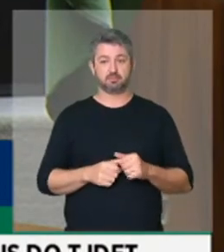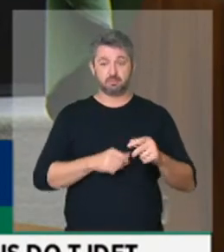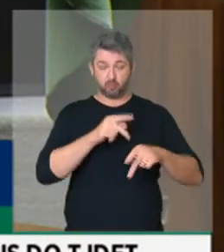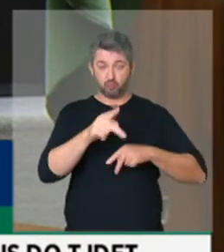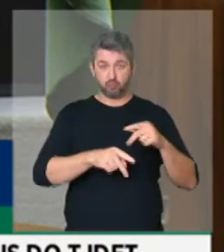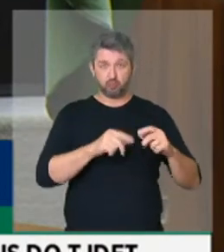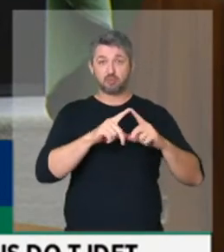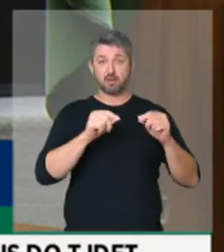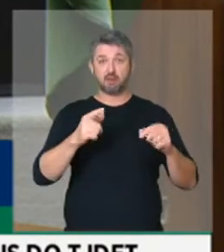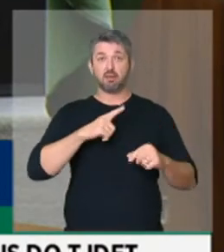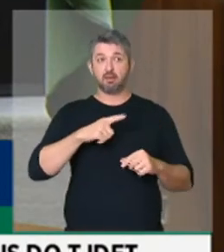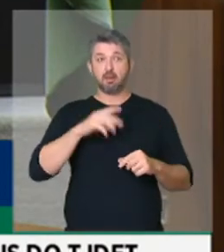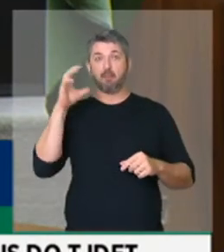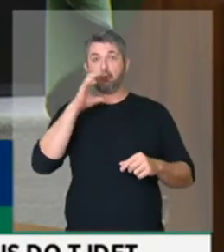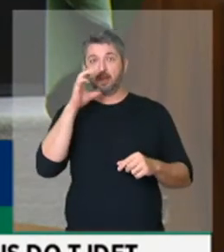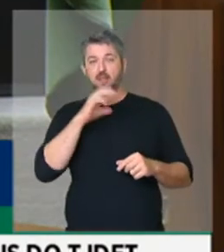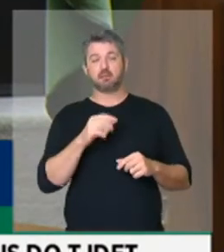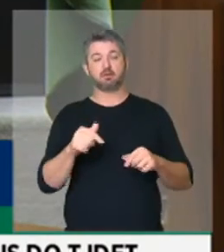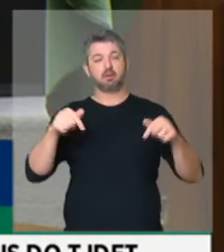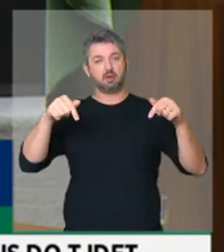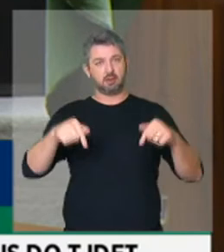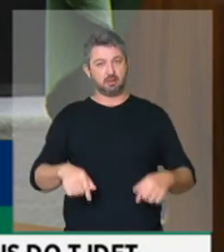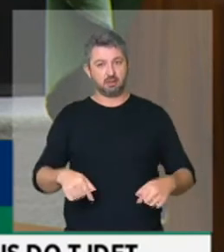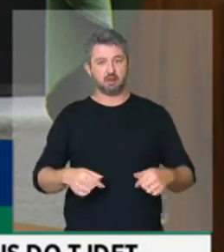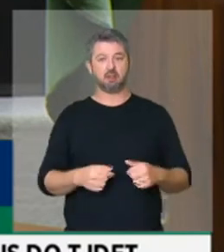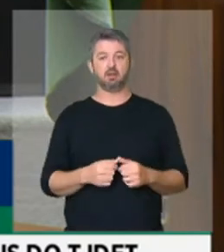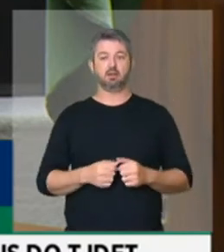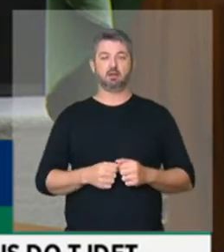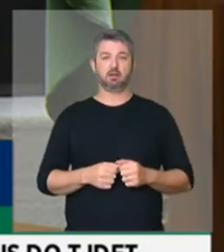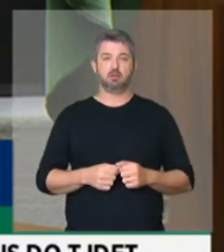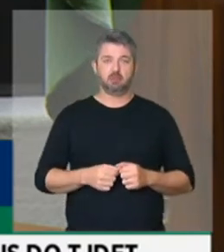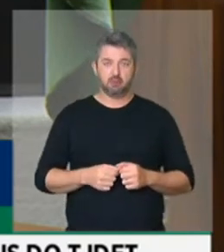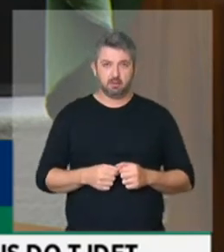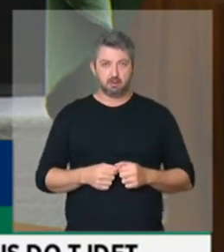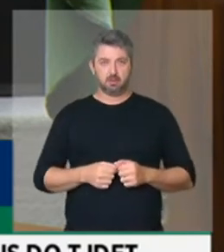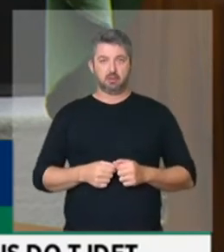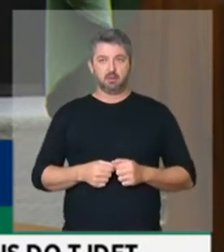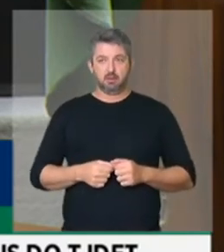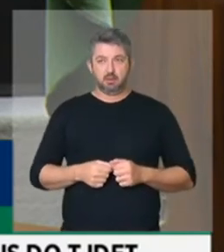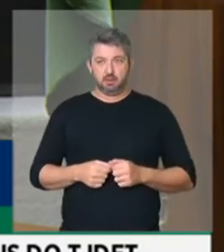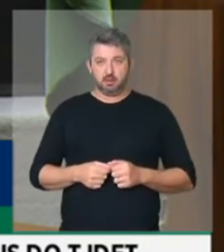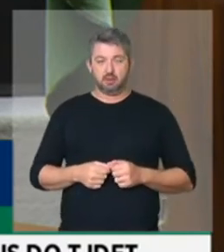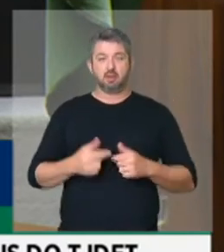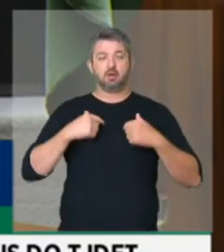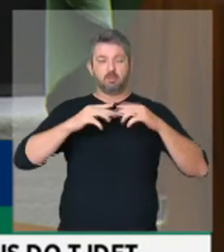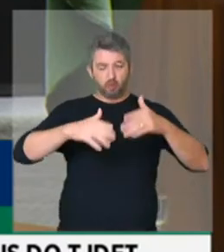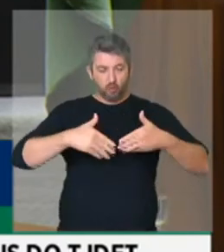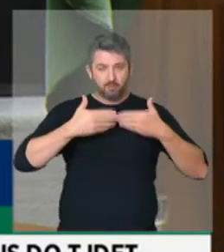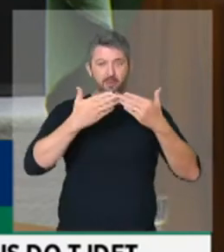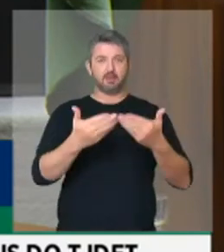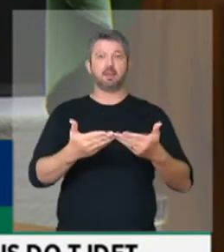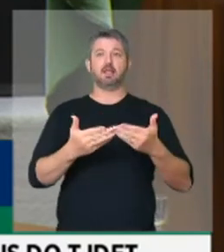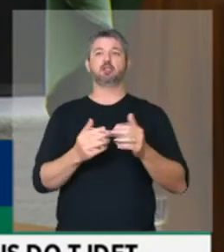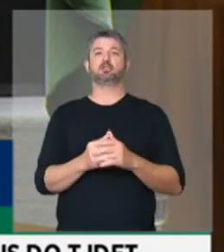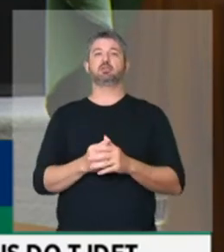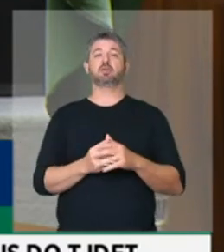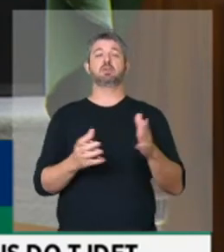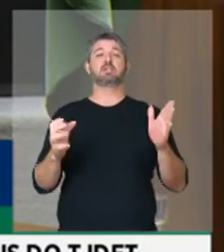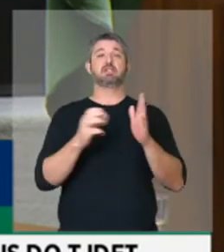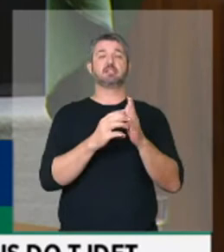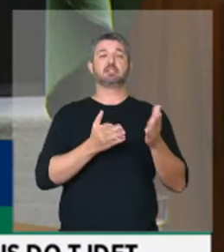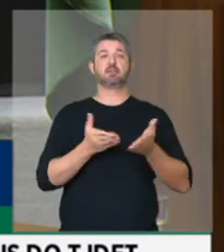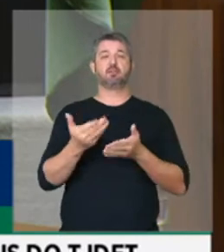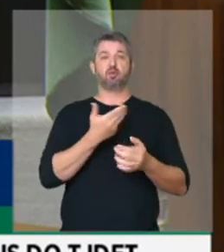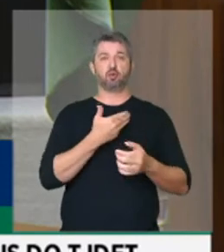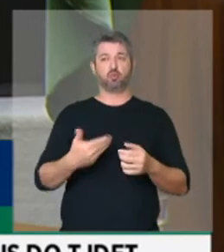Distrito Federal. E aqui eu quero fazer e prestar, e com isso concluo, as minhas homenagens aos servidores e